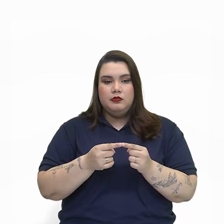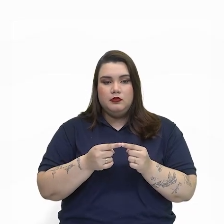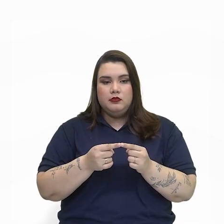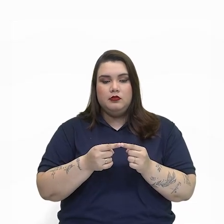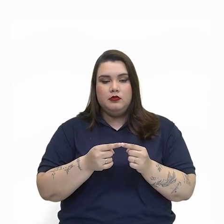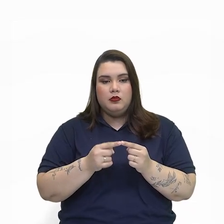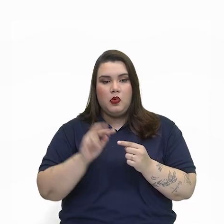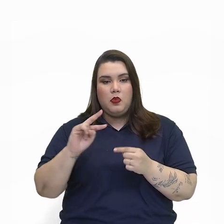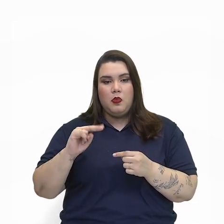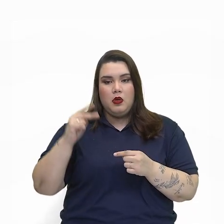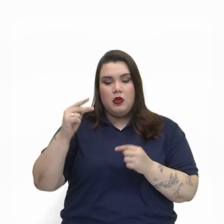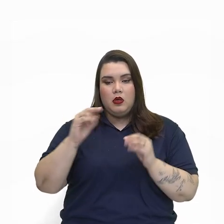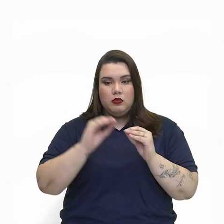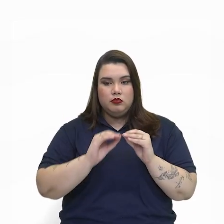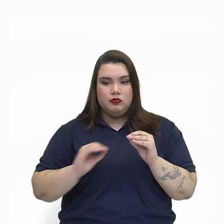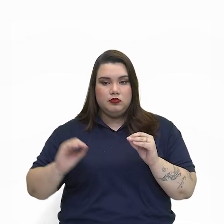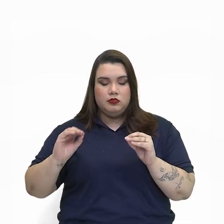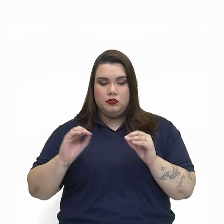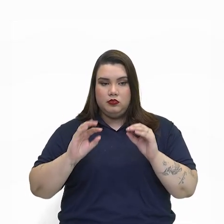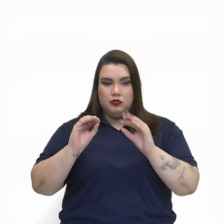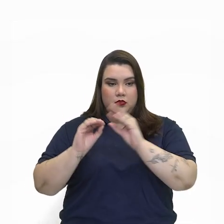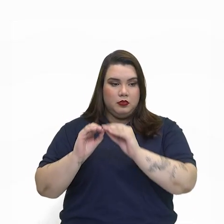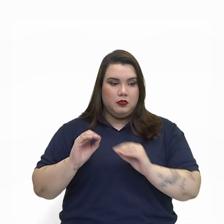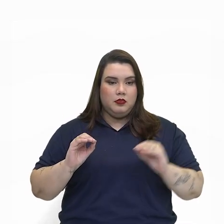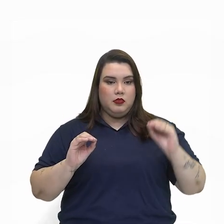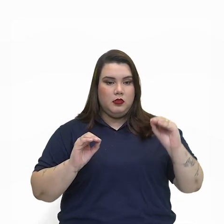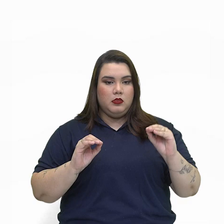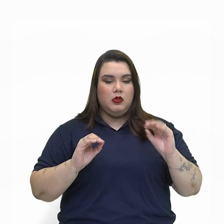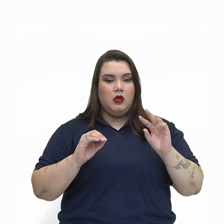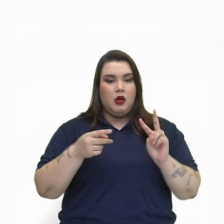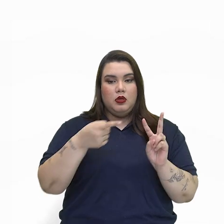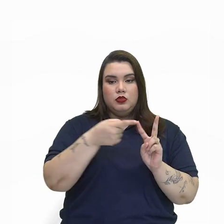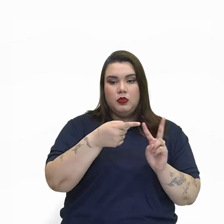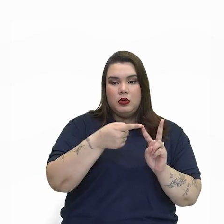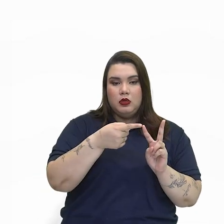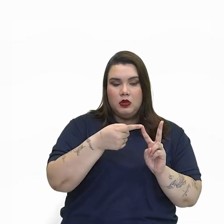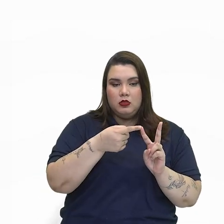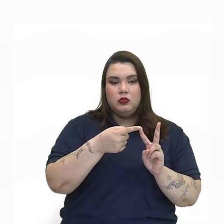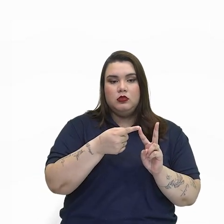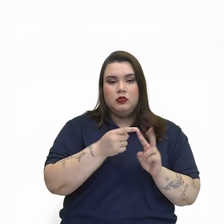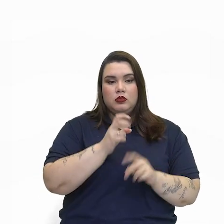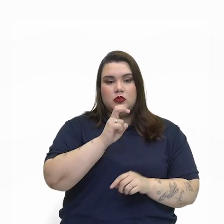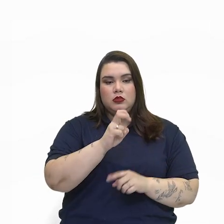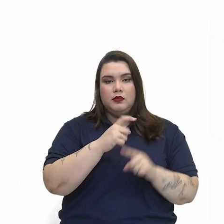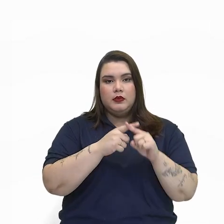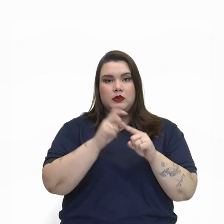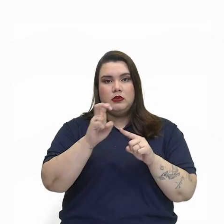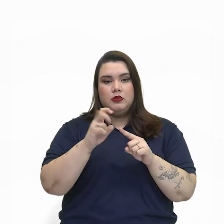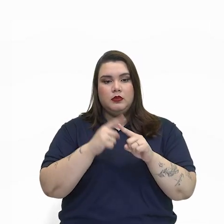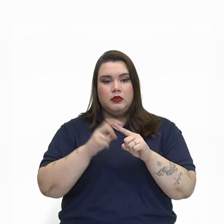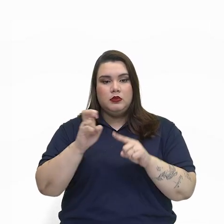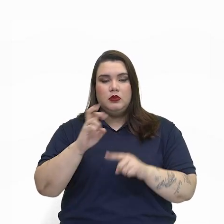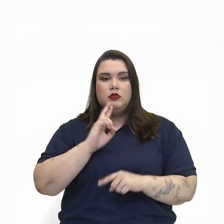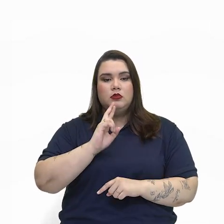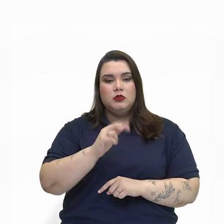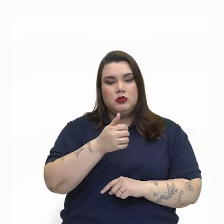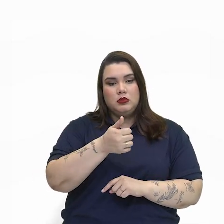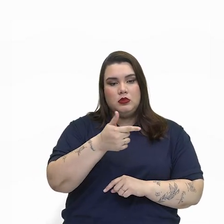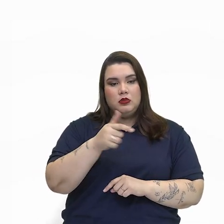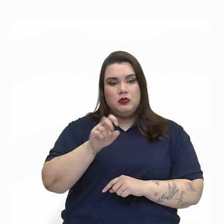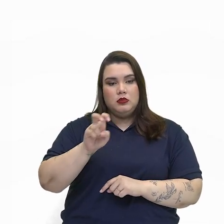o quadrado para o segundo membro, vira raiz quadrada. 5 ao cubo é 5 vezes 5 vezes 5, o que dá